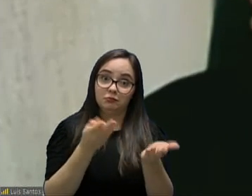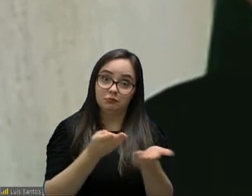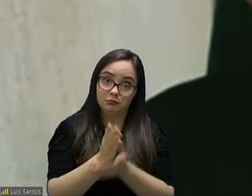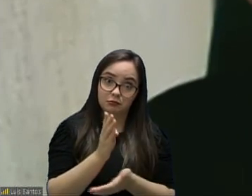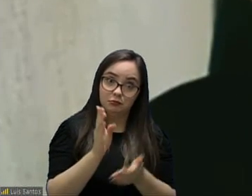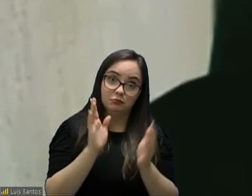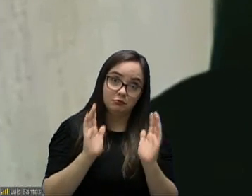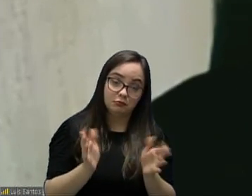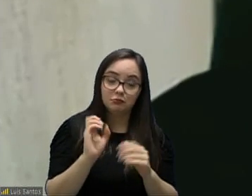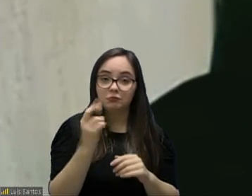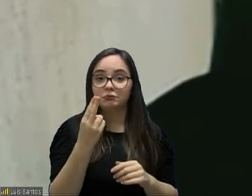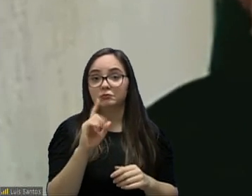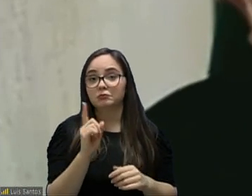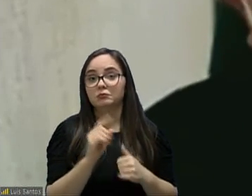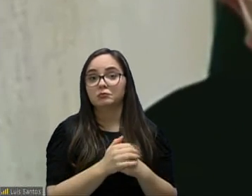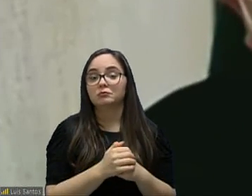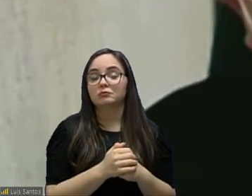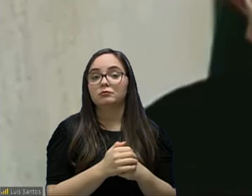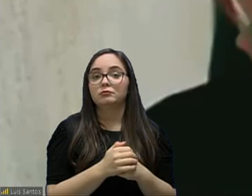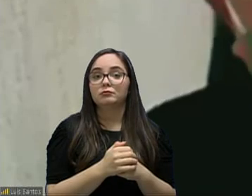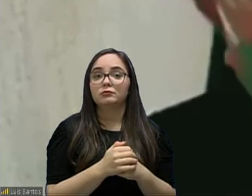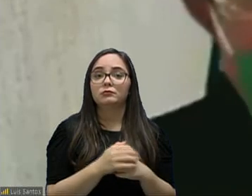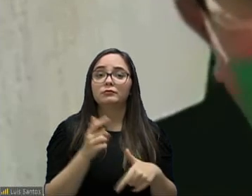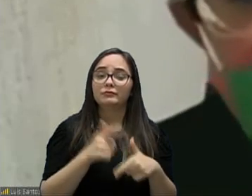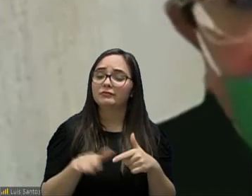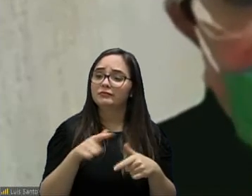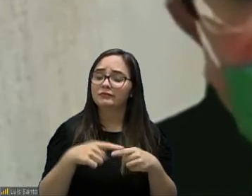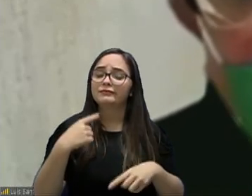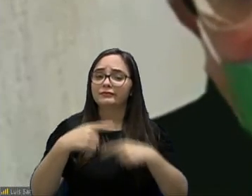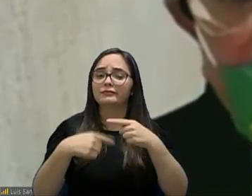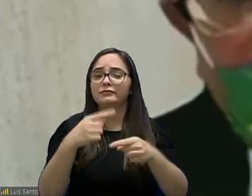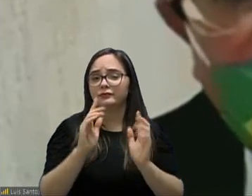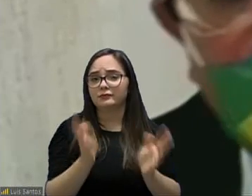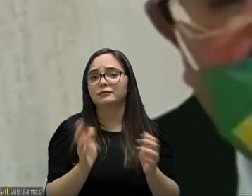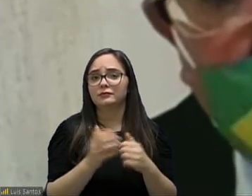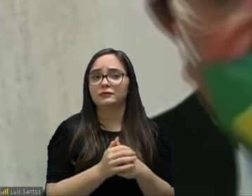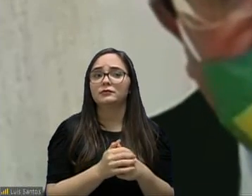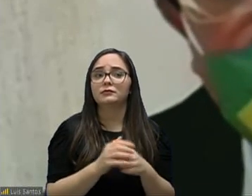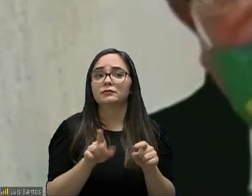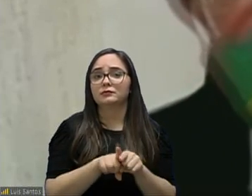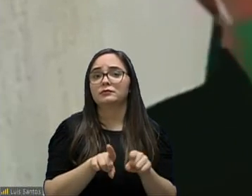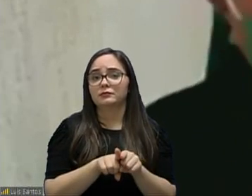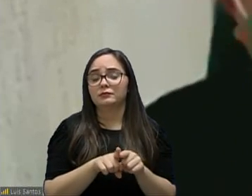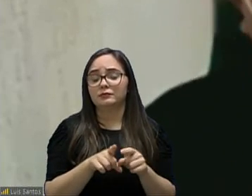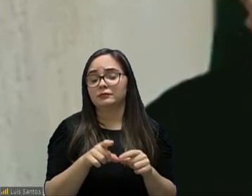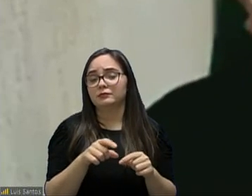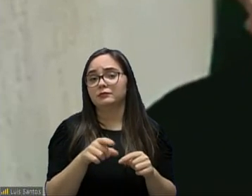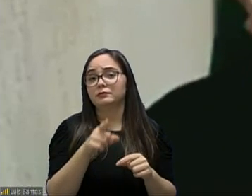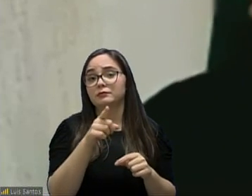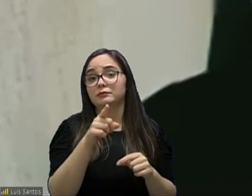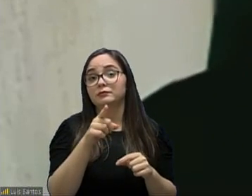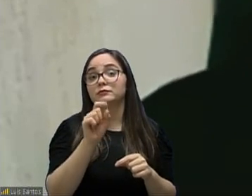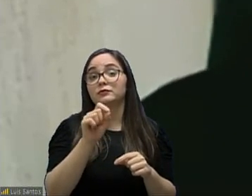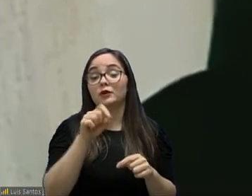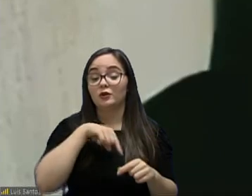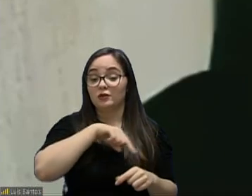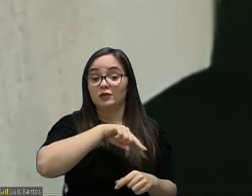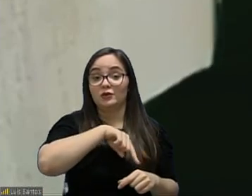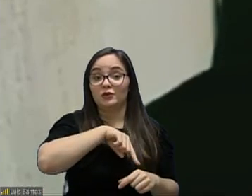se arrastando e que dá, inclusive, aos executivos... a desculpa para